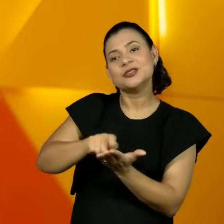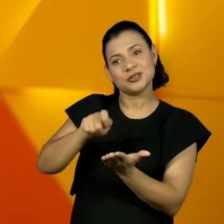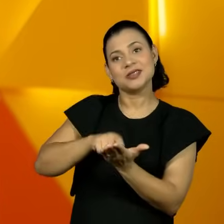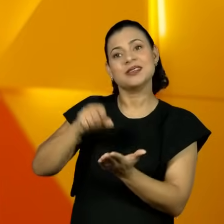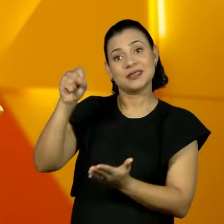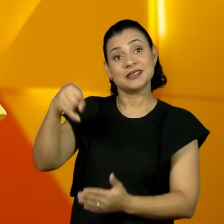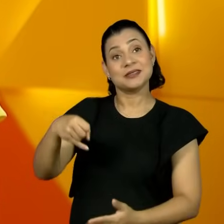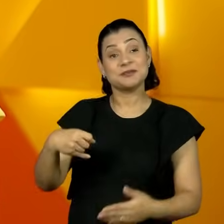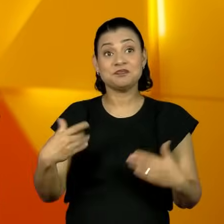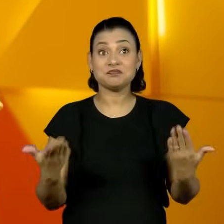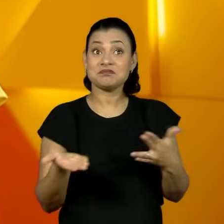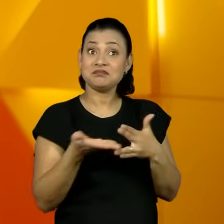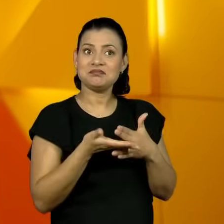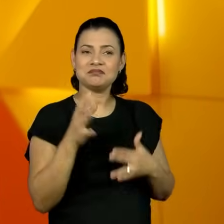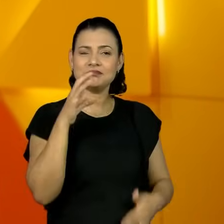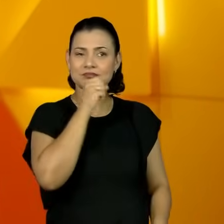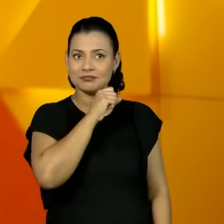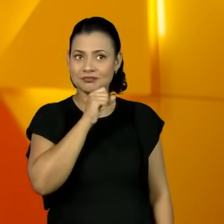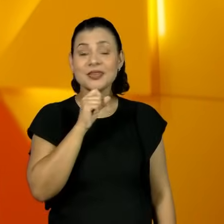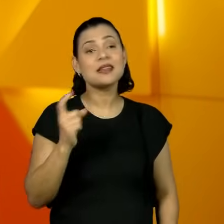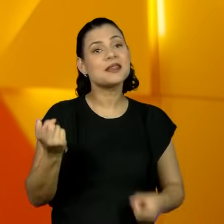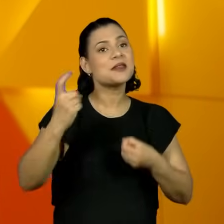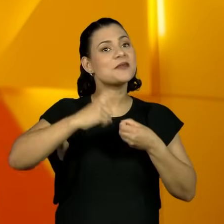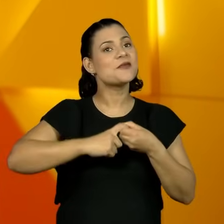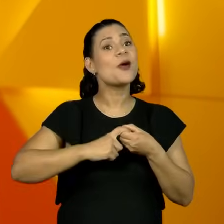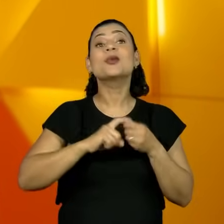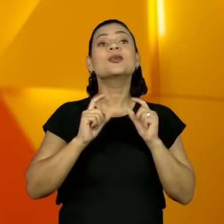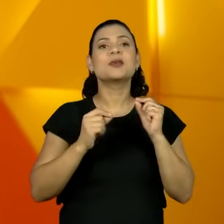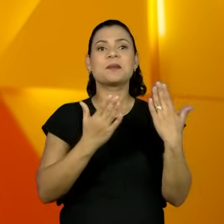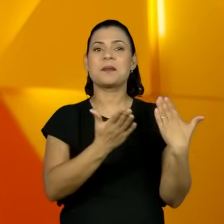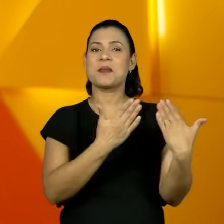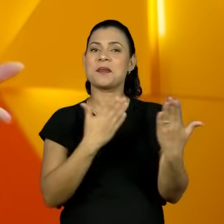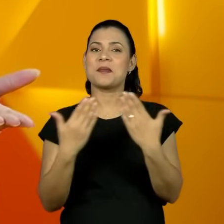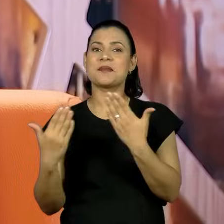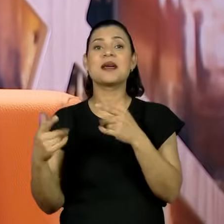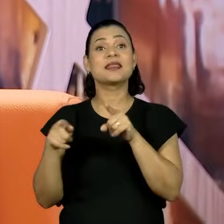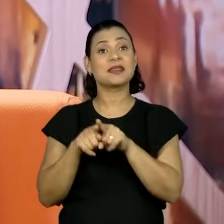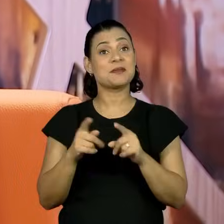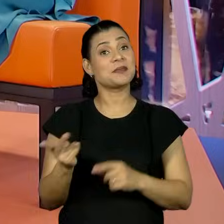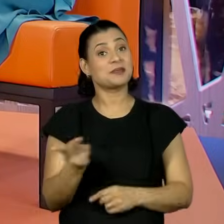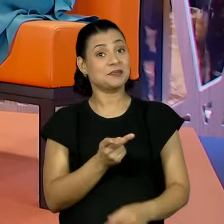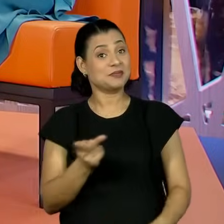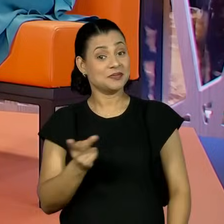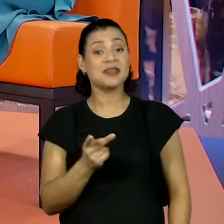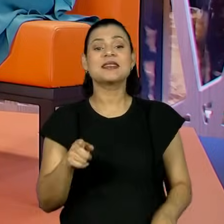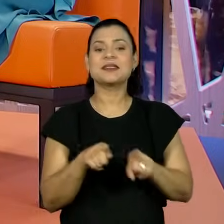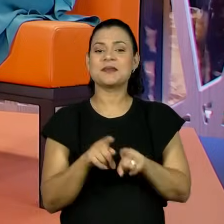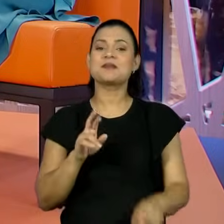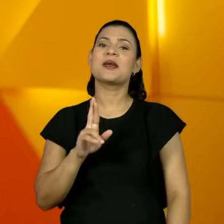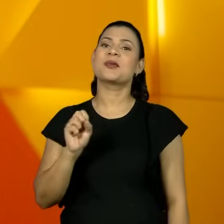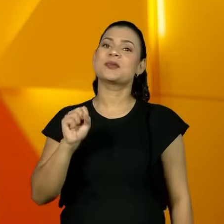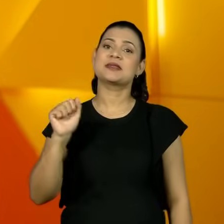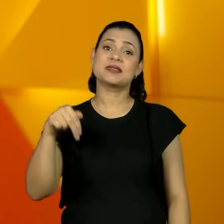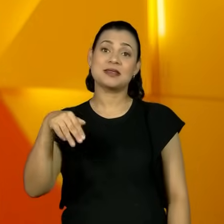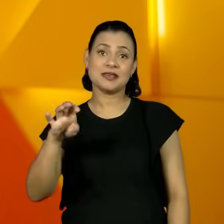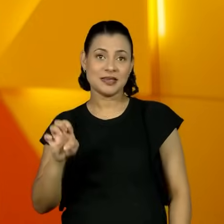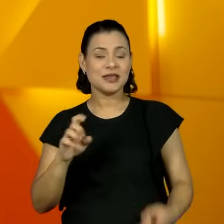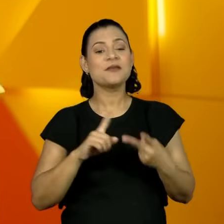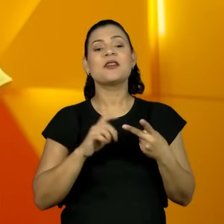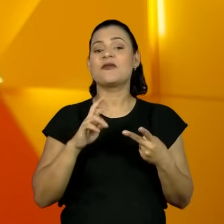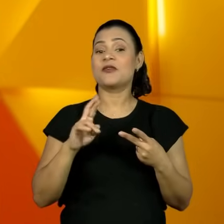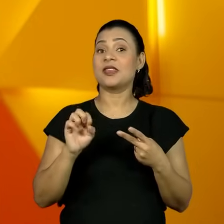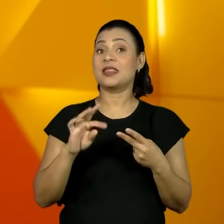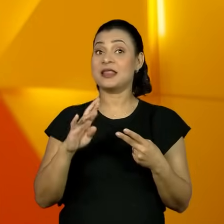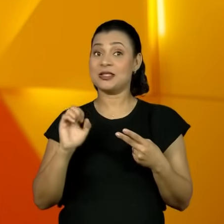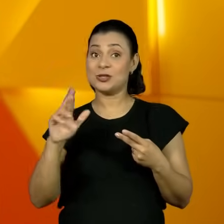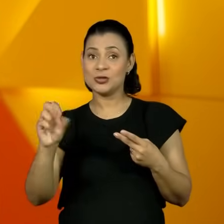Bom, mais um intervalo. No próximo bloco eu vou continuar conversando com a Rosane e com o Vinão. E tem também uma entrevista com o sambista,